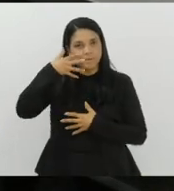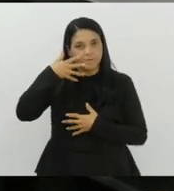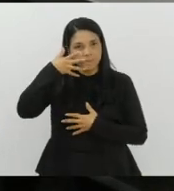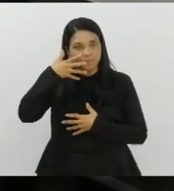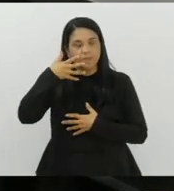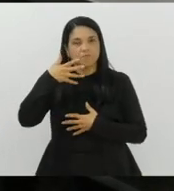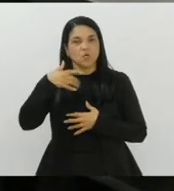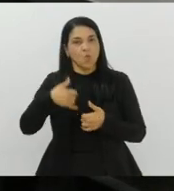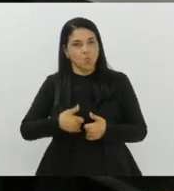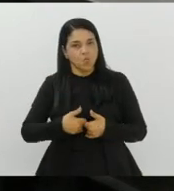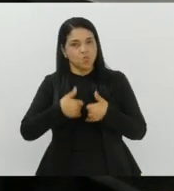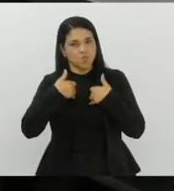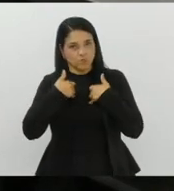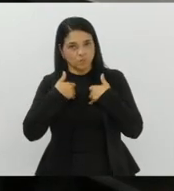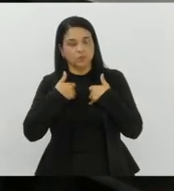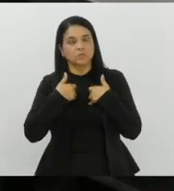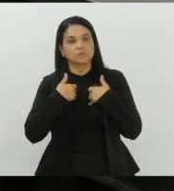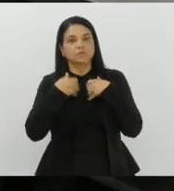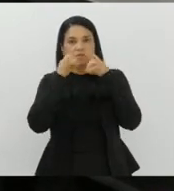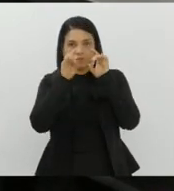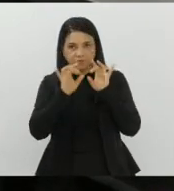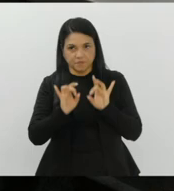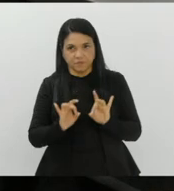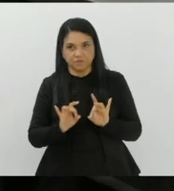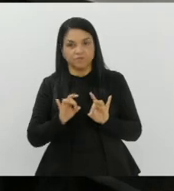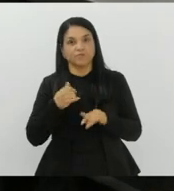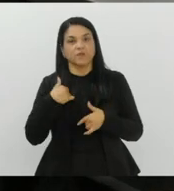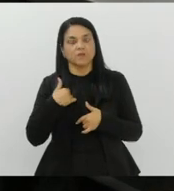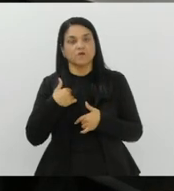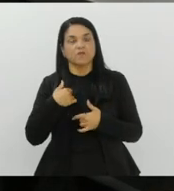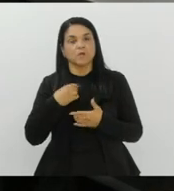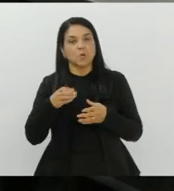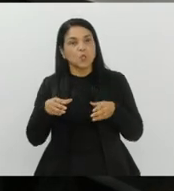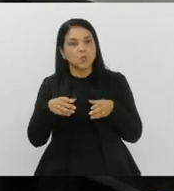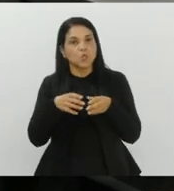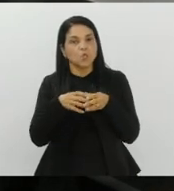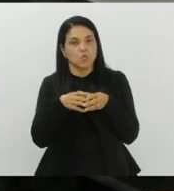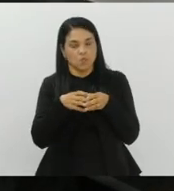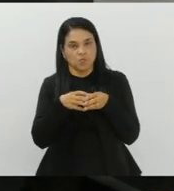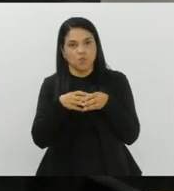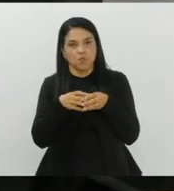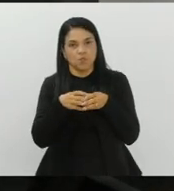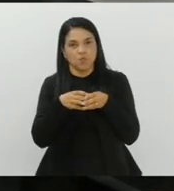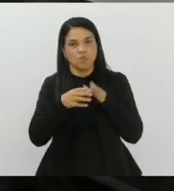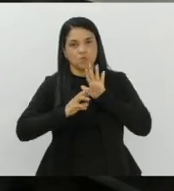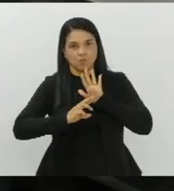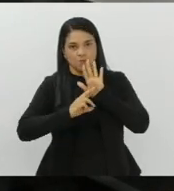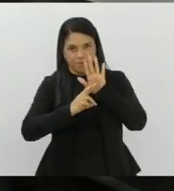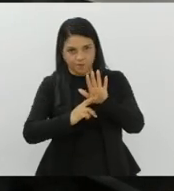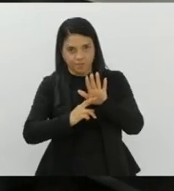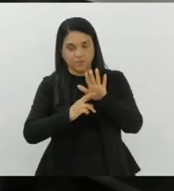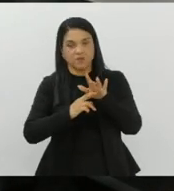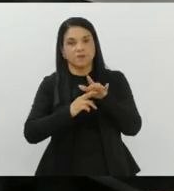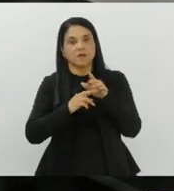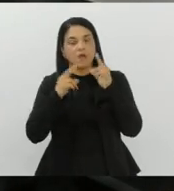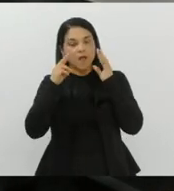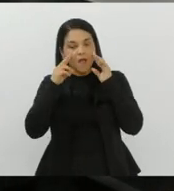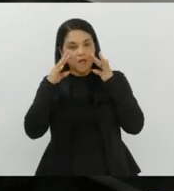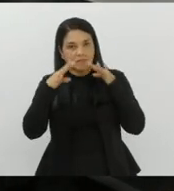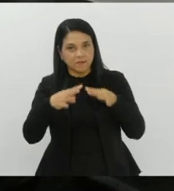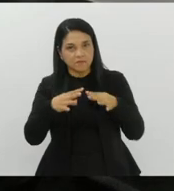uma honra especial. Eu venho pelo Comitê de Atenção às Pessoas